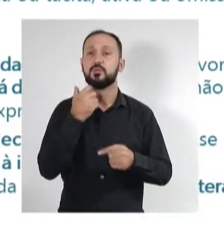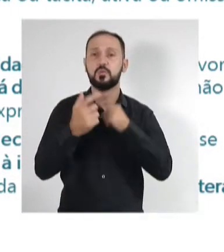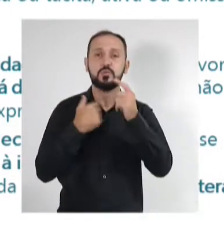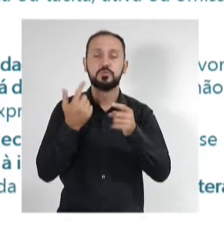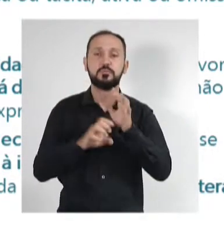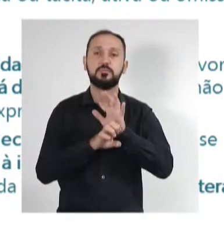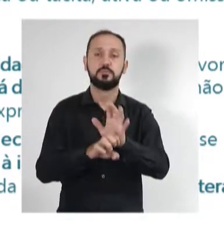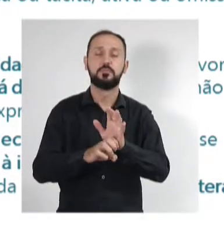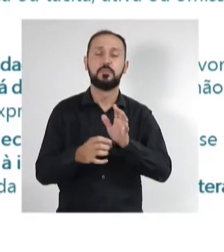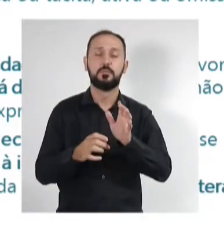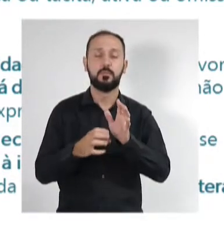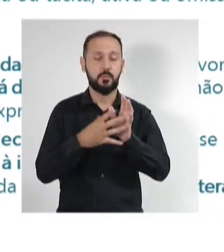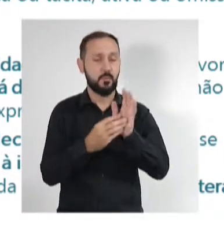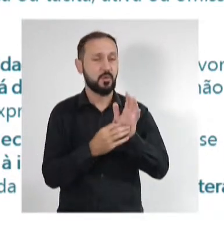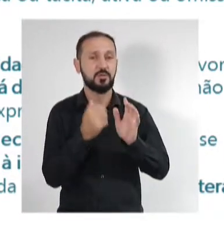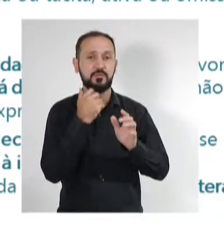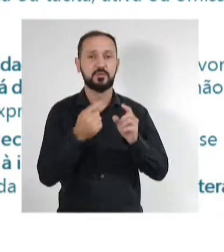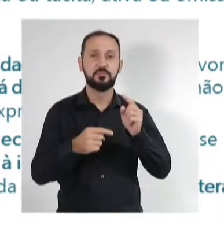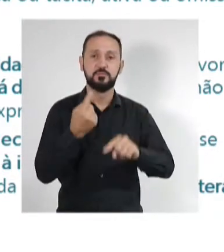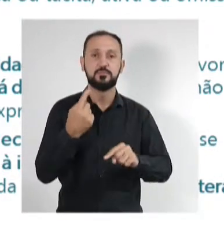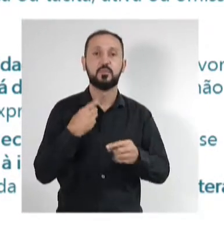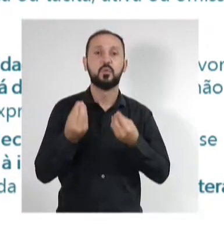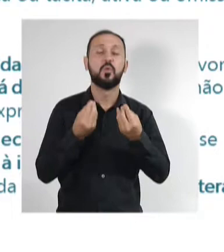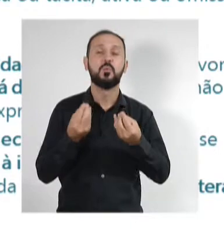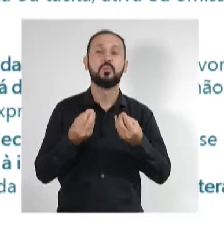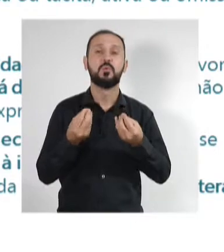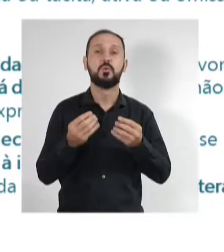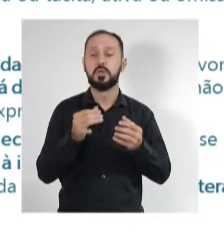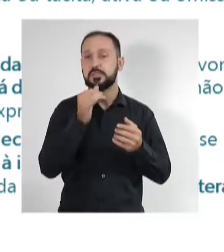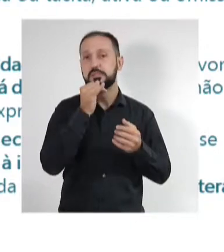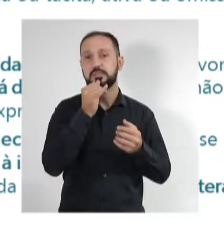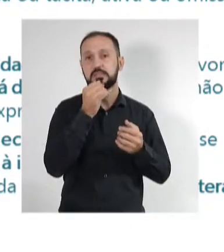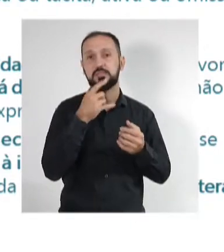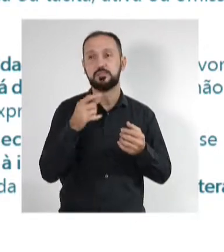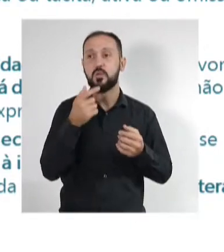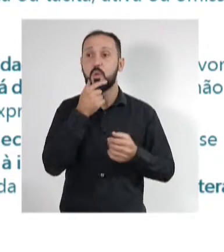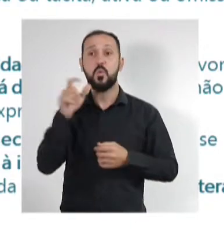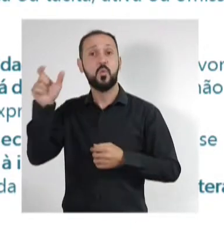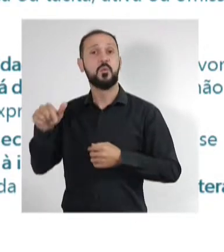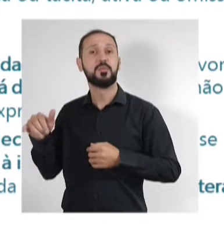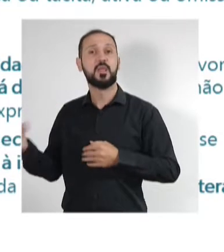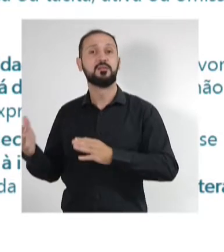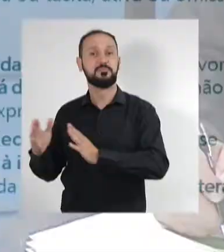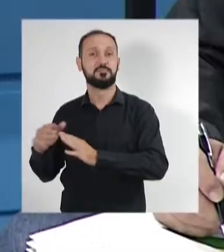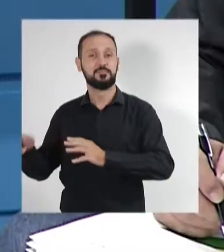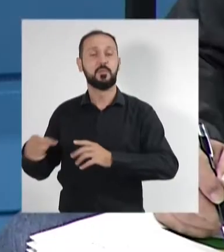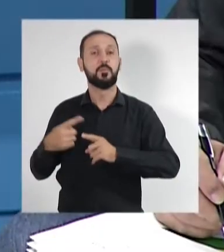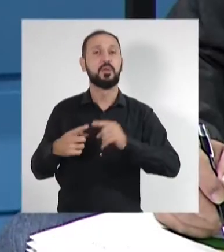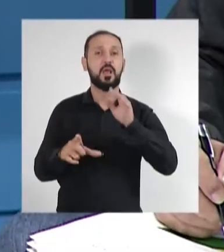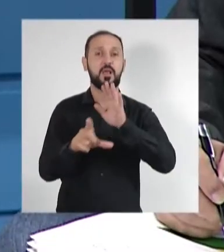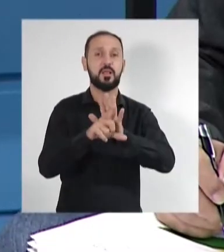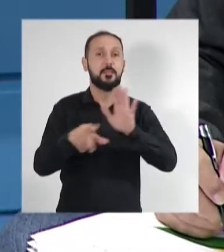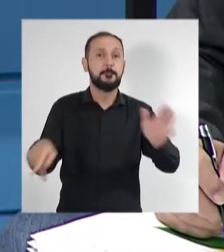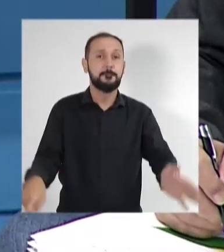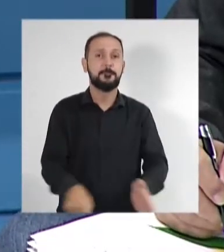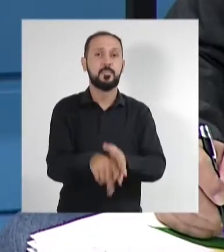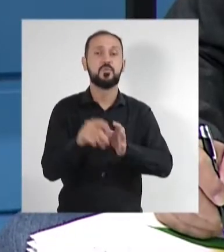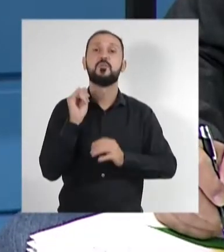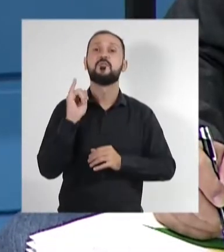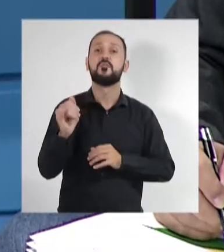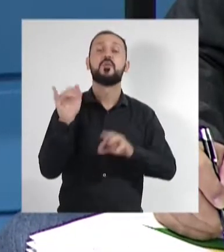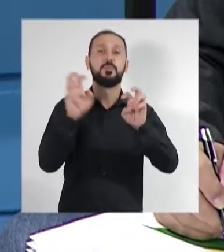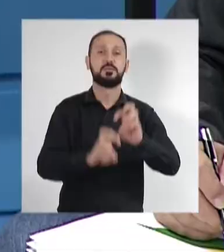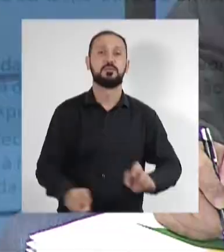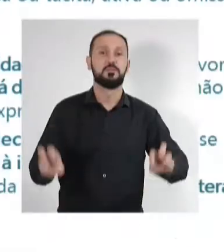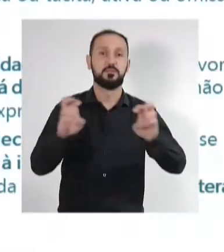de negócios digitais, inviabiliza, inclusive, a mercearia do seu José na esquina, porque a lei ela não é uma lei de dados